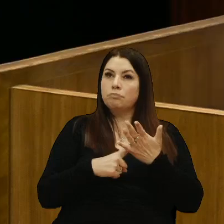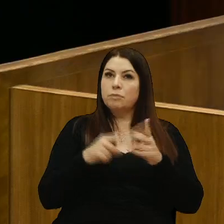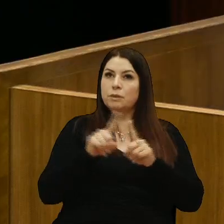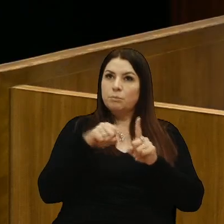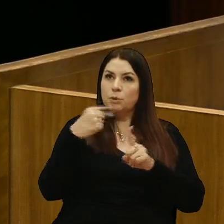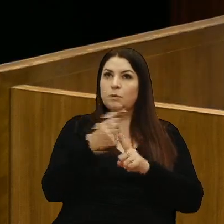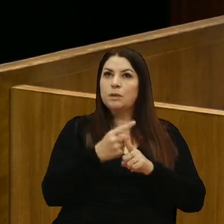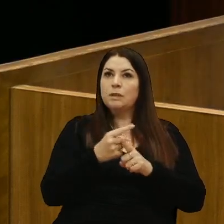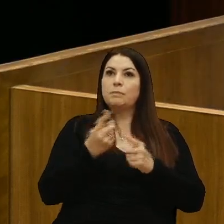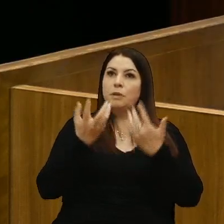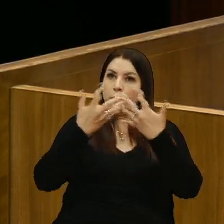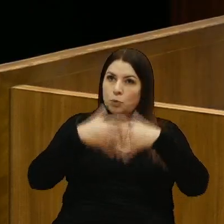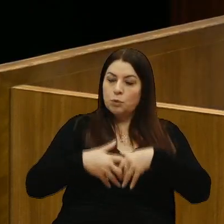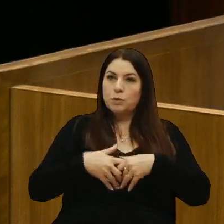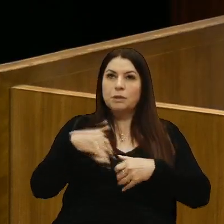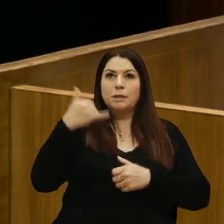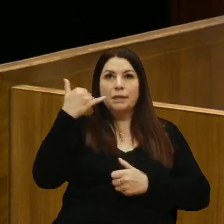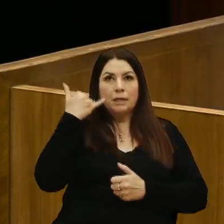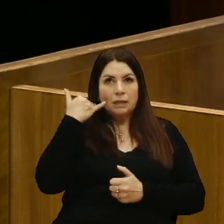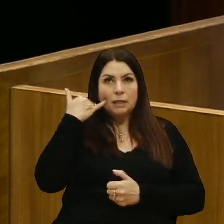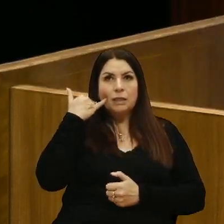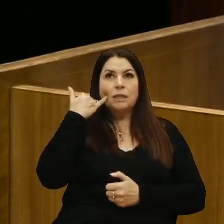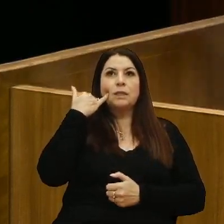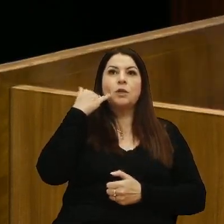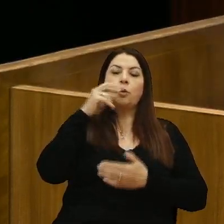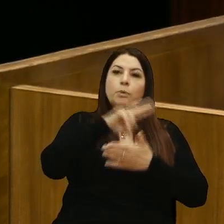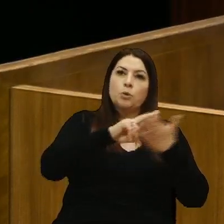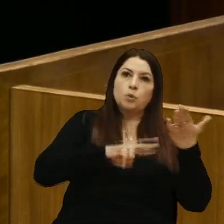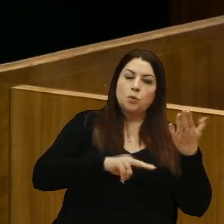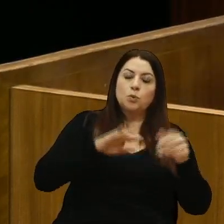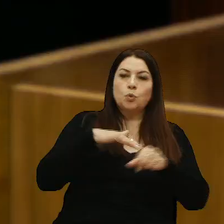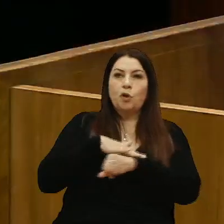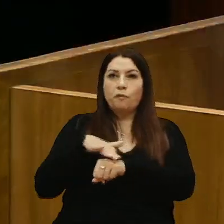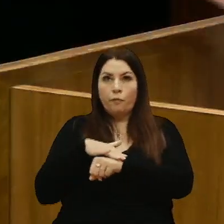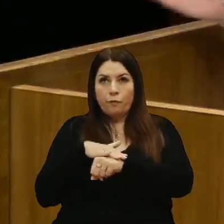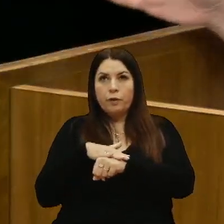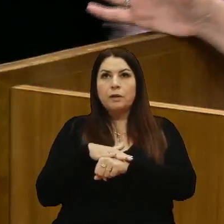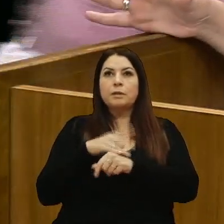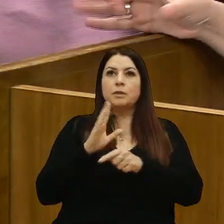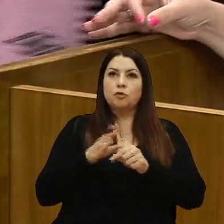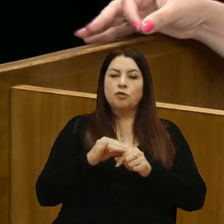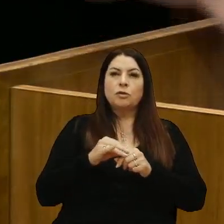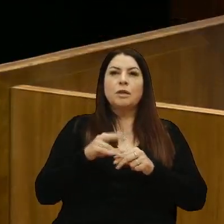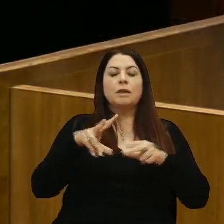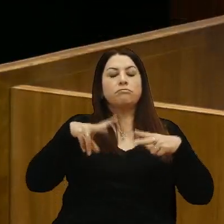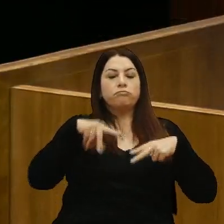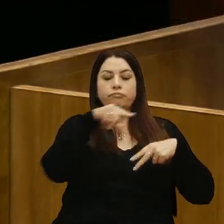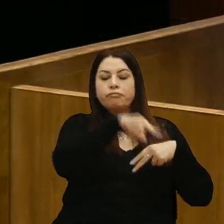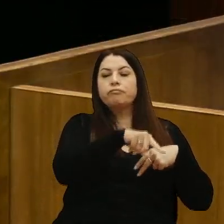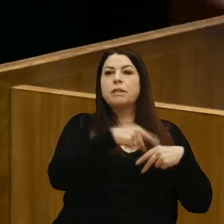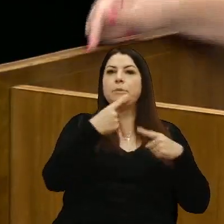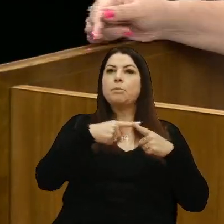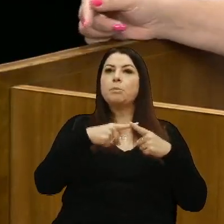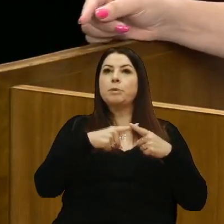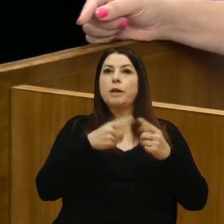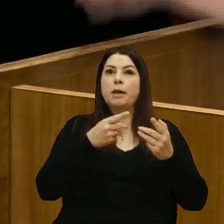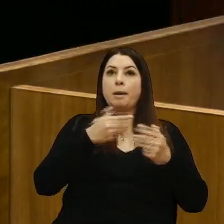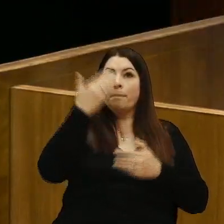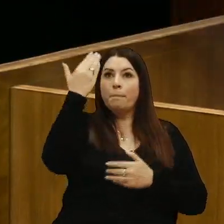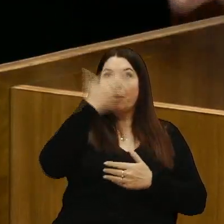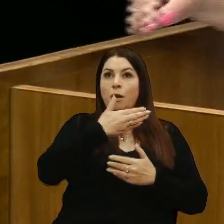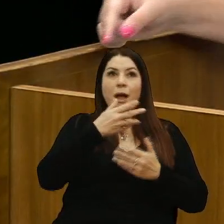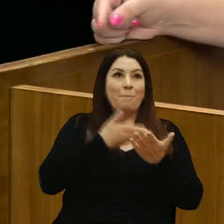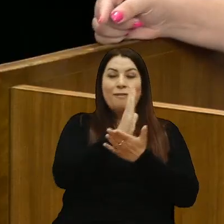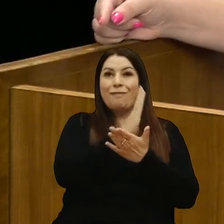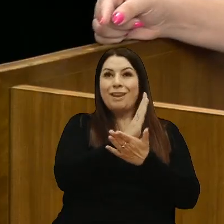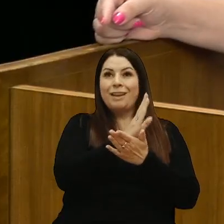eles funcionem. Ligo para quem ficou na relatoria, converso, né? Então eu já pessoalizei, porque para aprovar a publicidade,